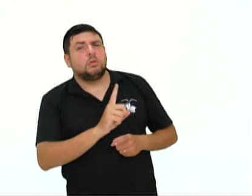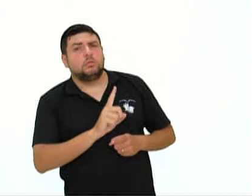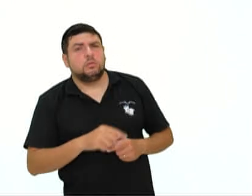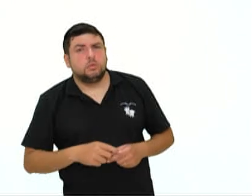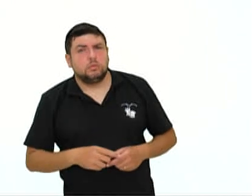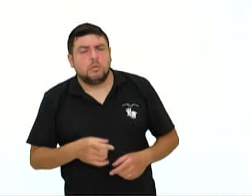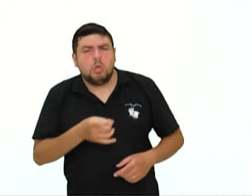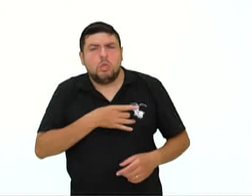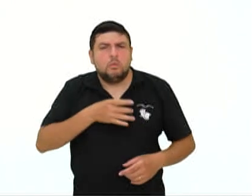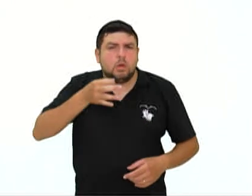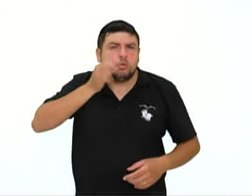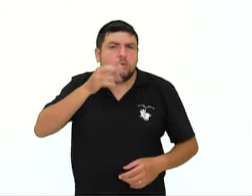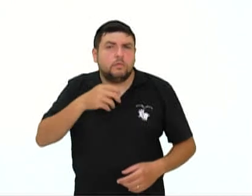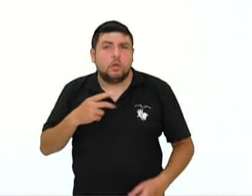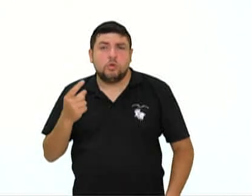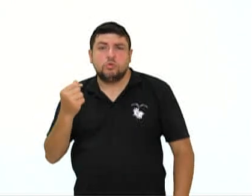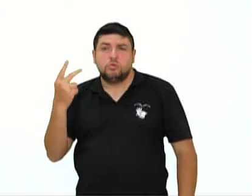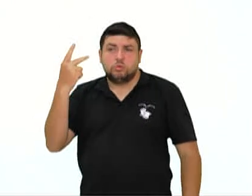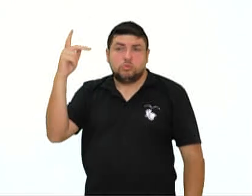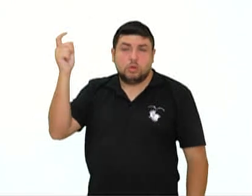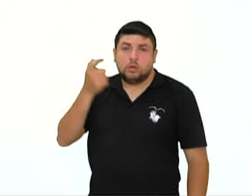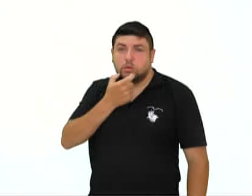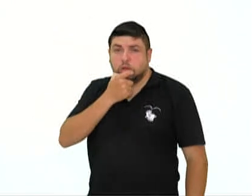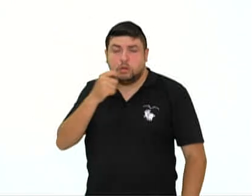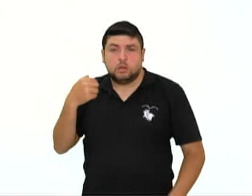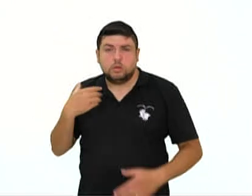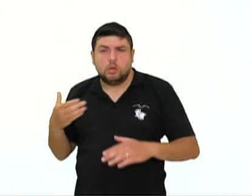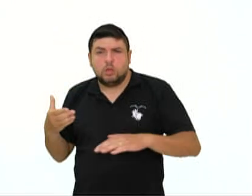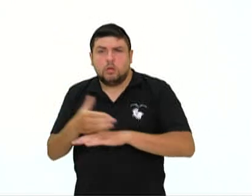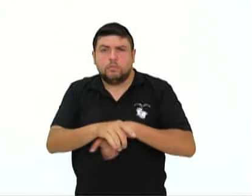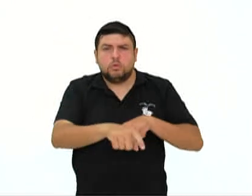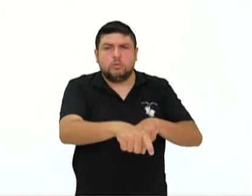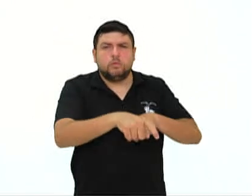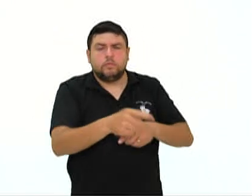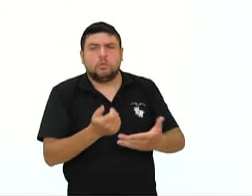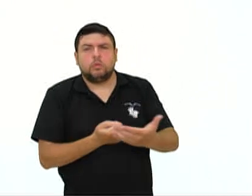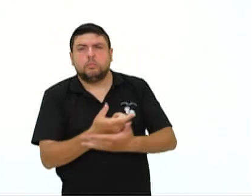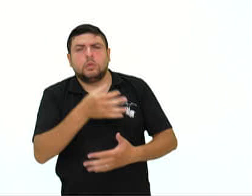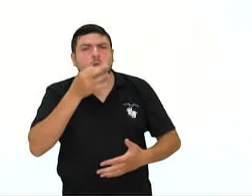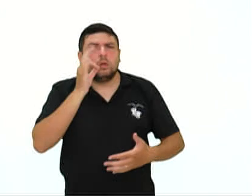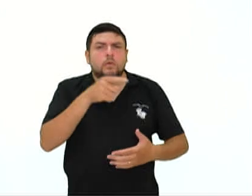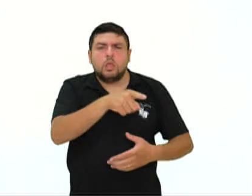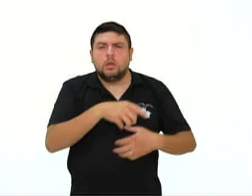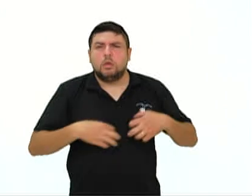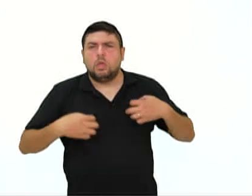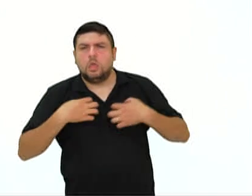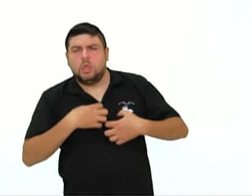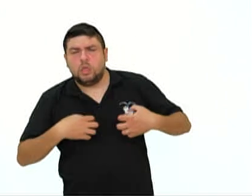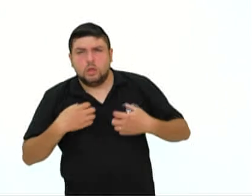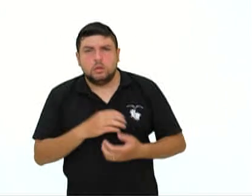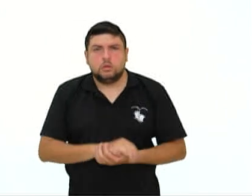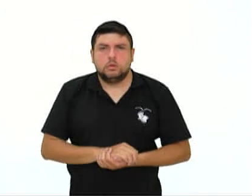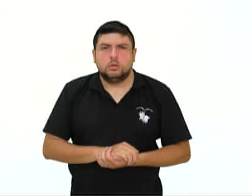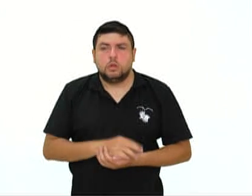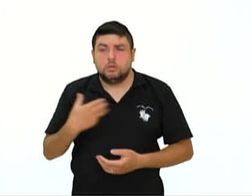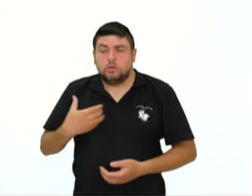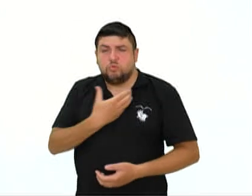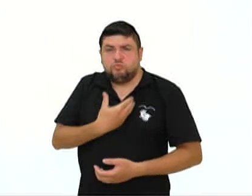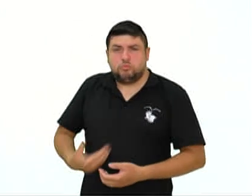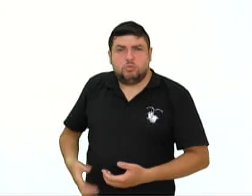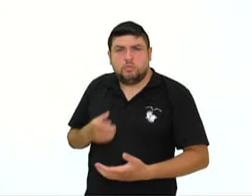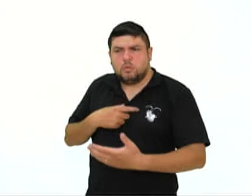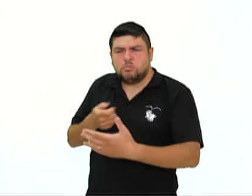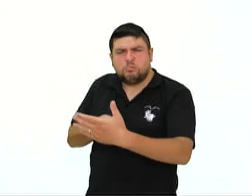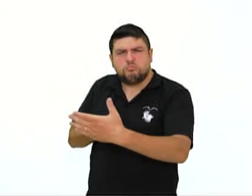café. Com dinheiro inglês comprei café na porta das fazendas desesperadas. De posse de segredos governamentais, joguei duro